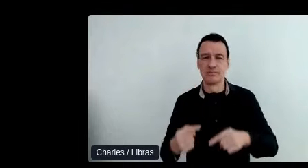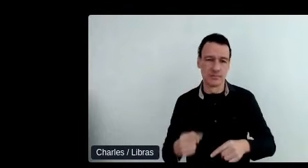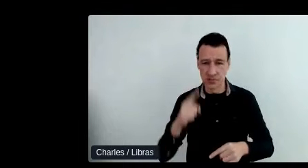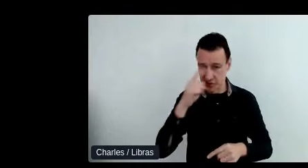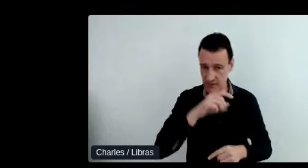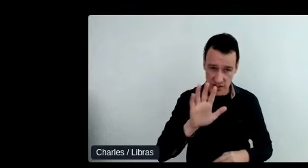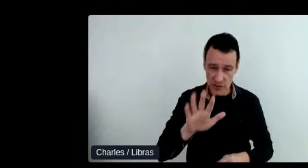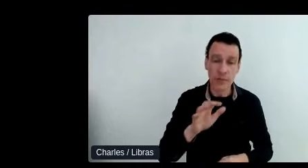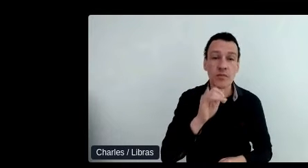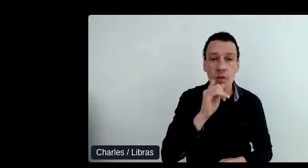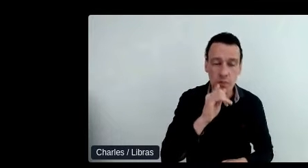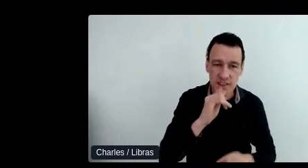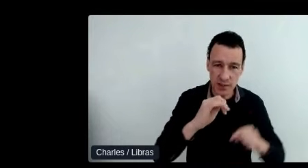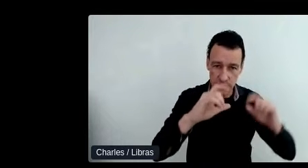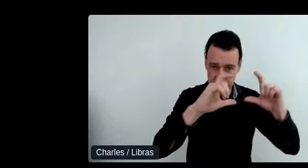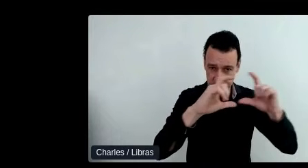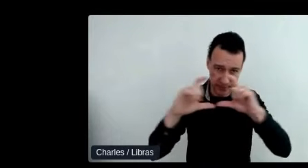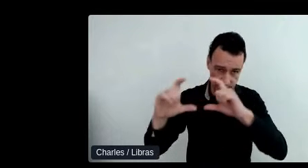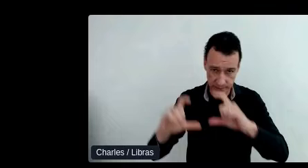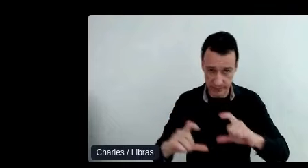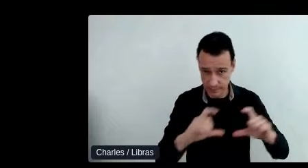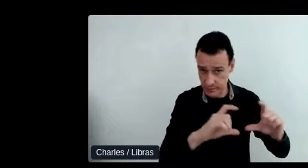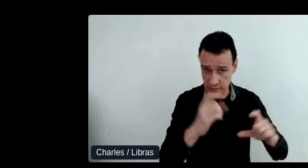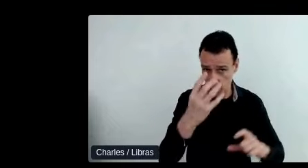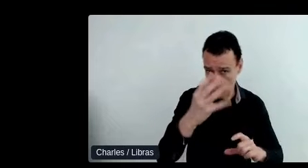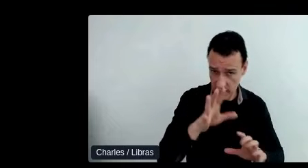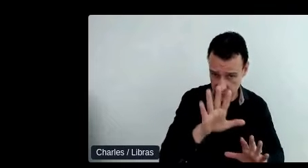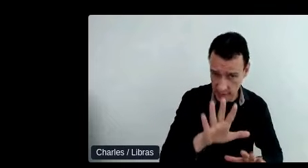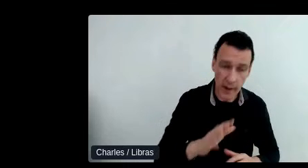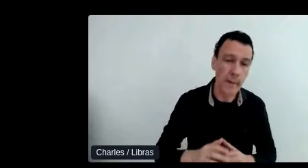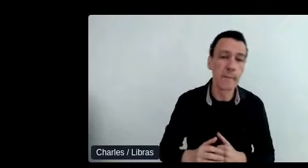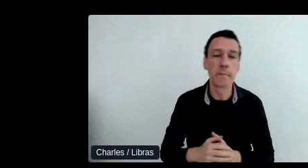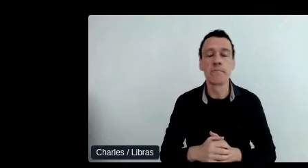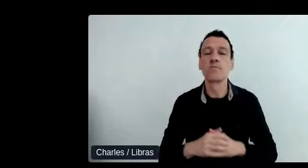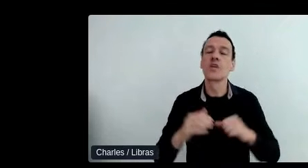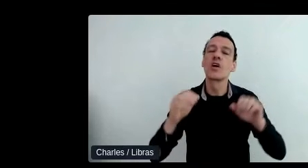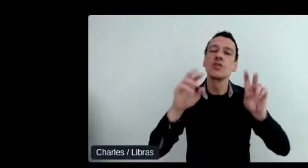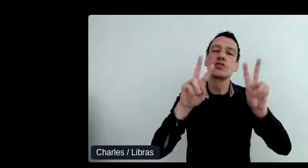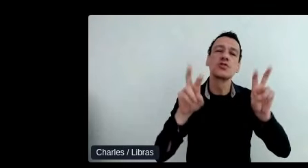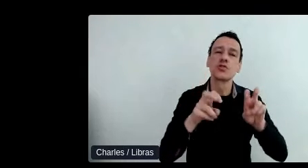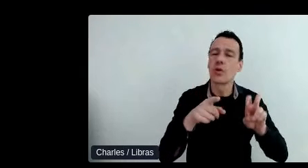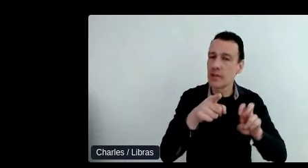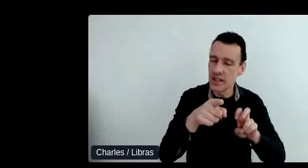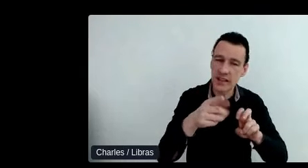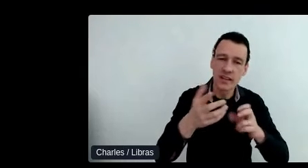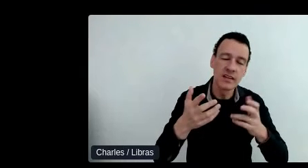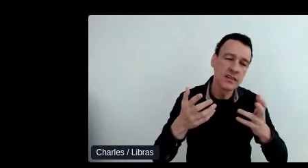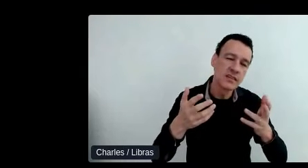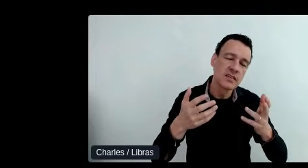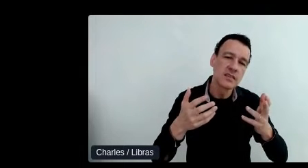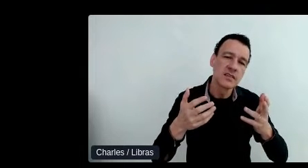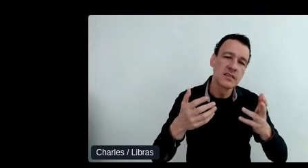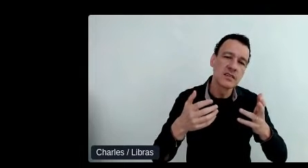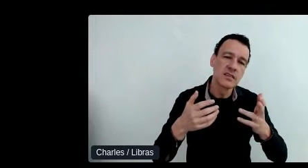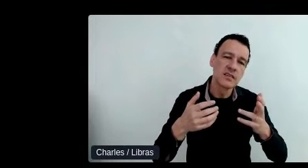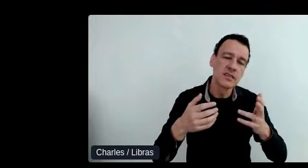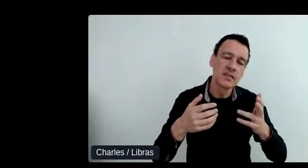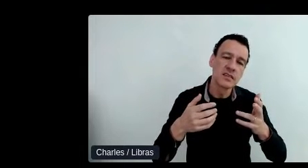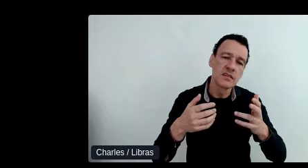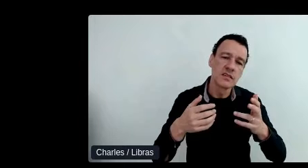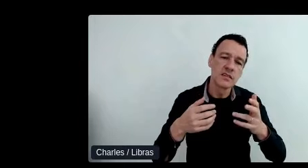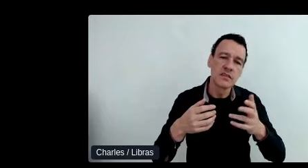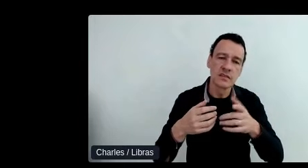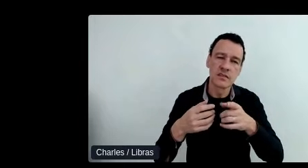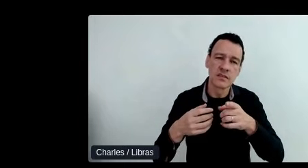Aqui, por exemplo, assim, quando a gente fala sobre a parte do que seria a relação